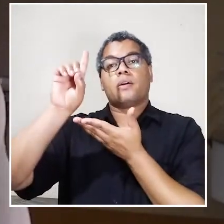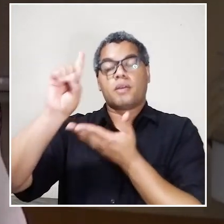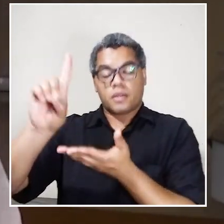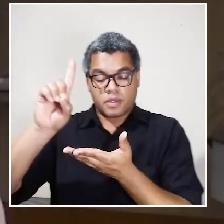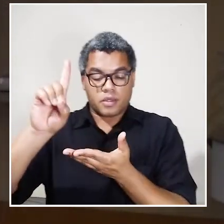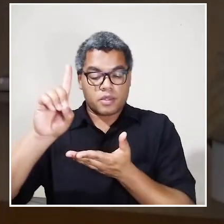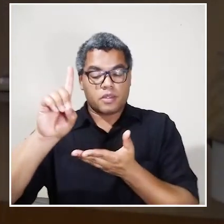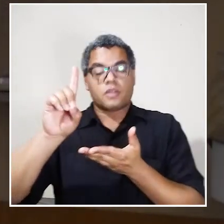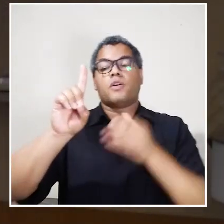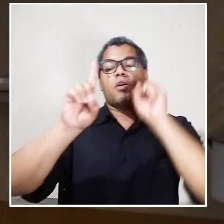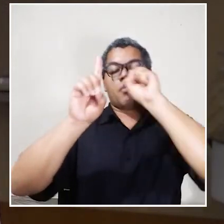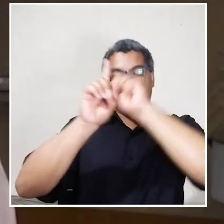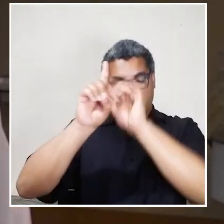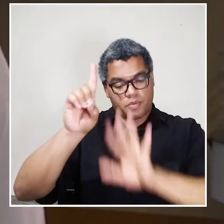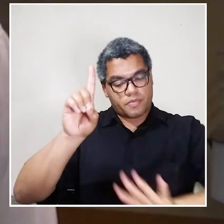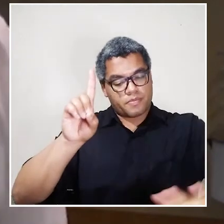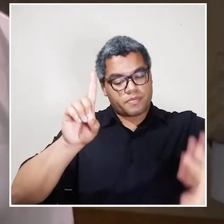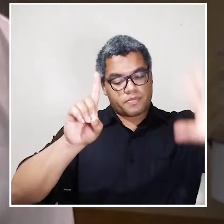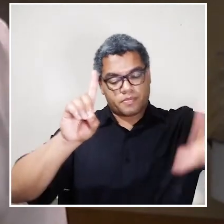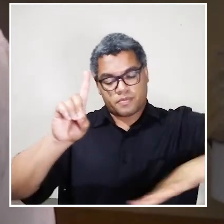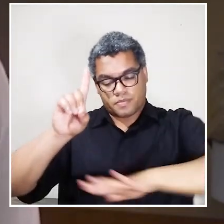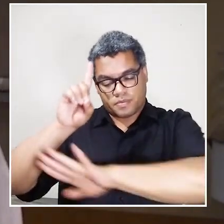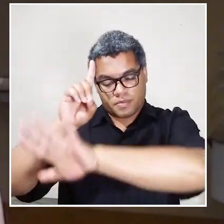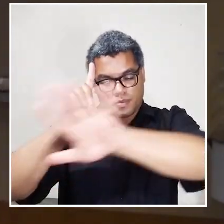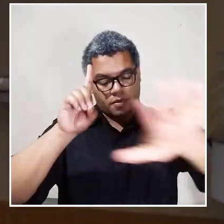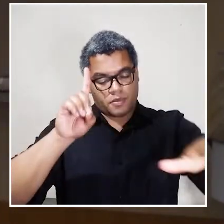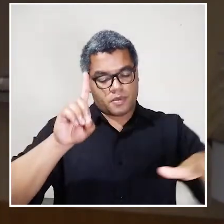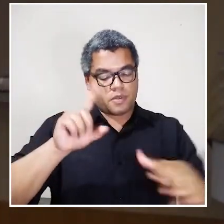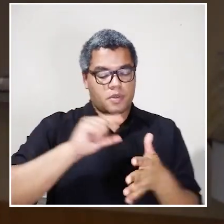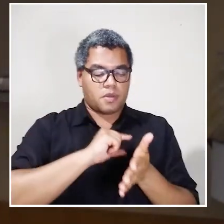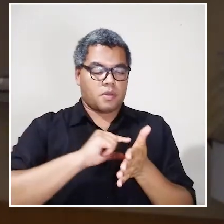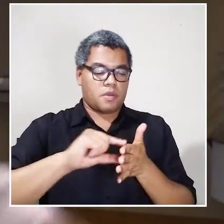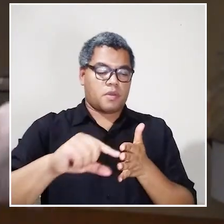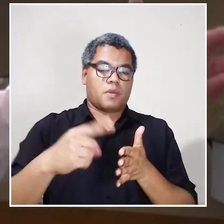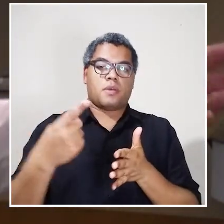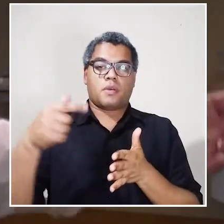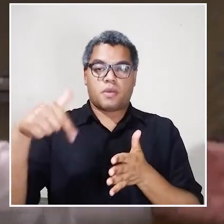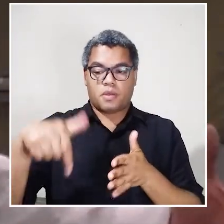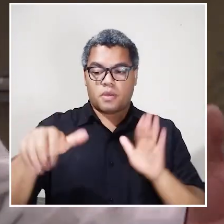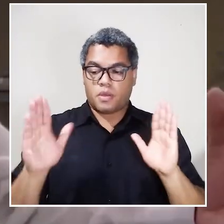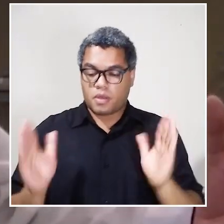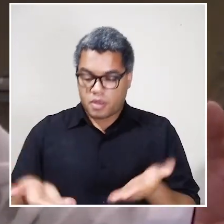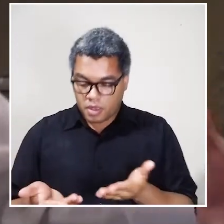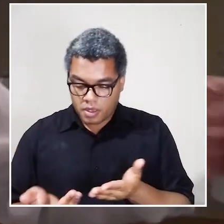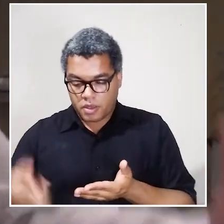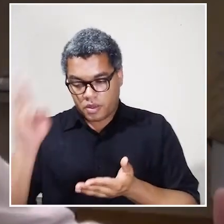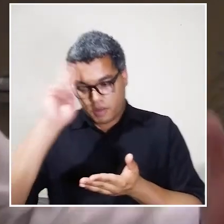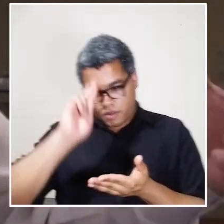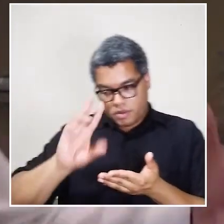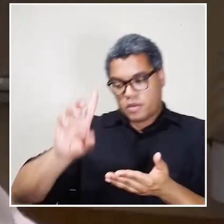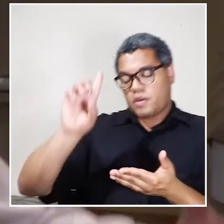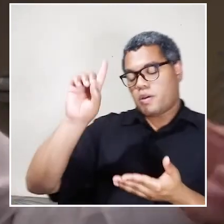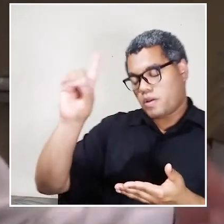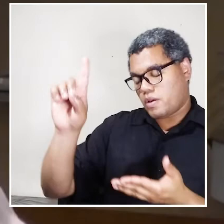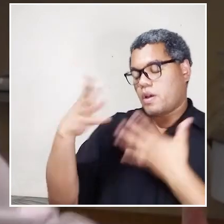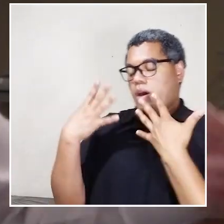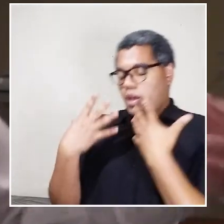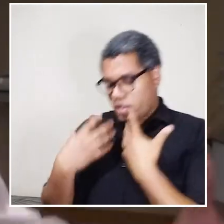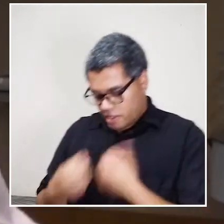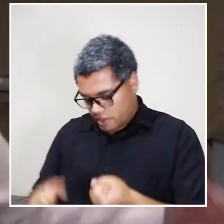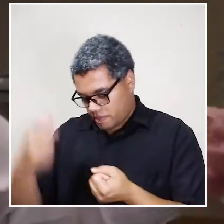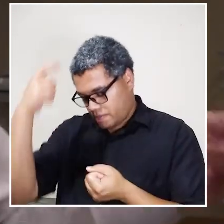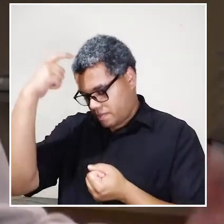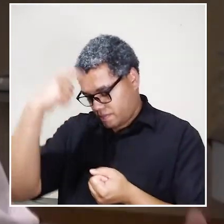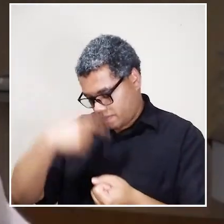alumiando em redor. Por isso o versículo 17 diz assim, agora, pois, ó nosso Deus, ouve a oração do teu servo e